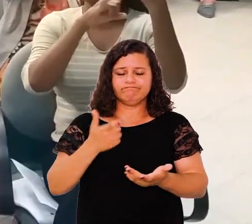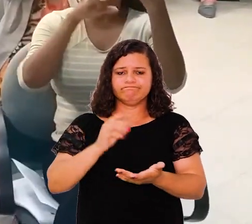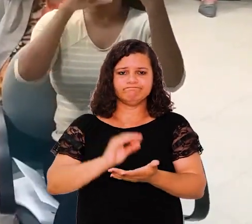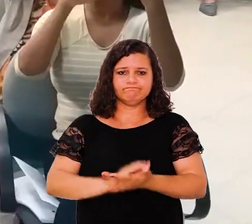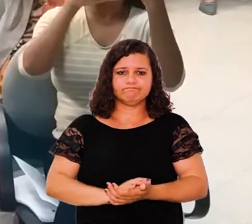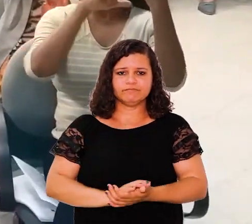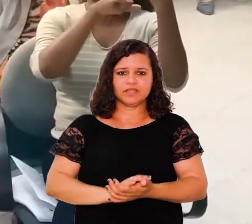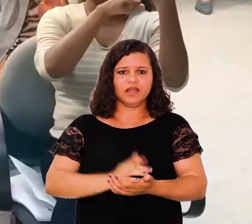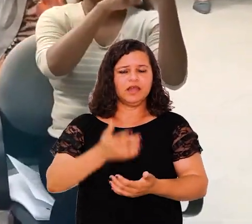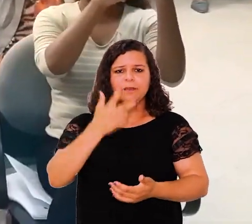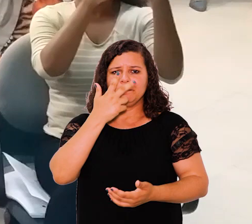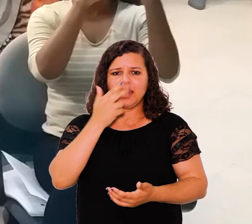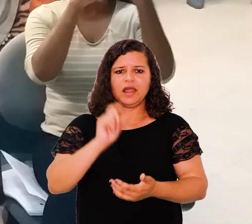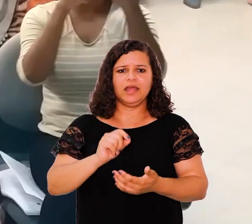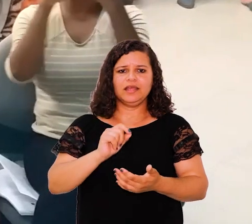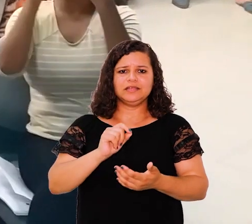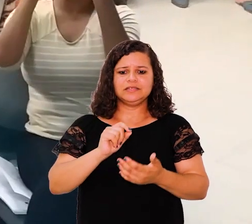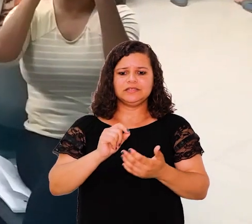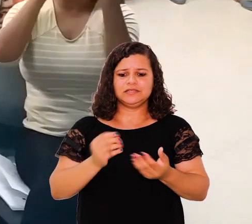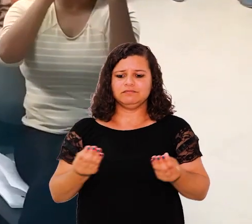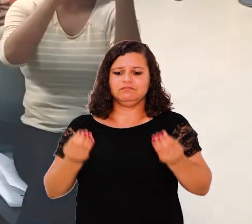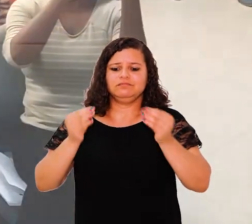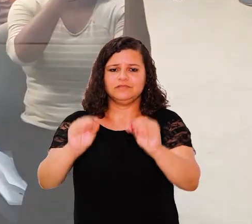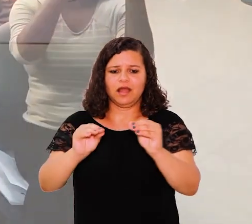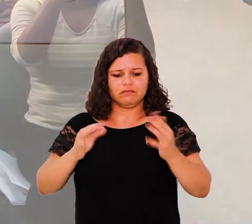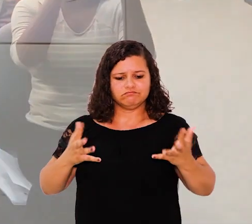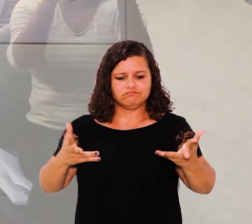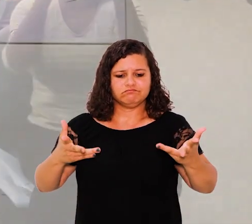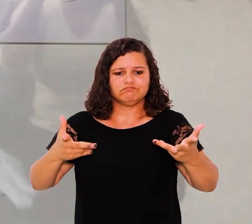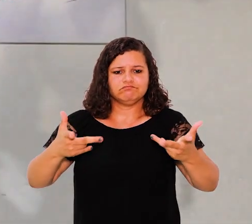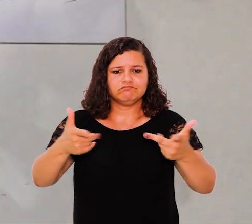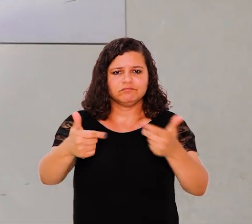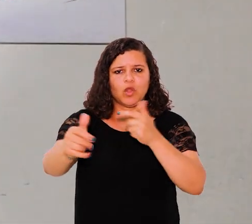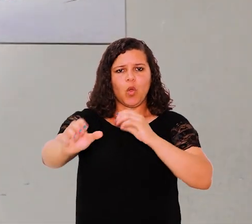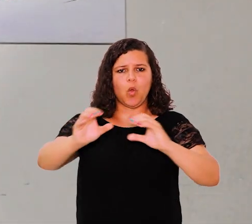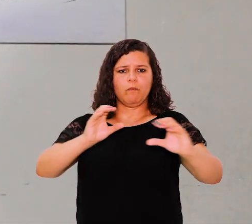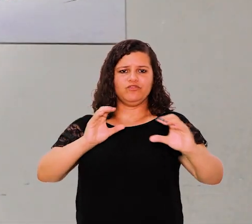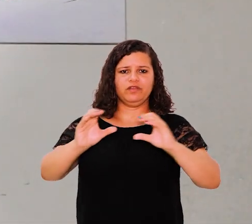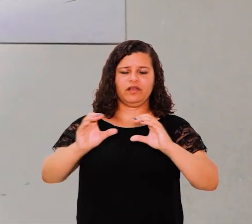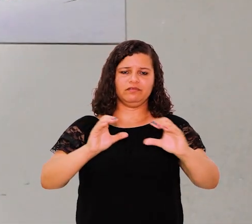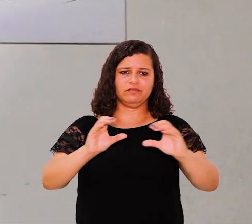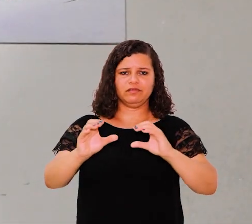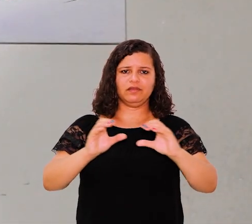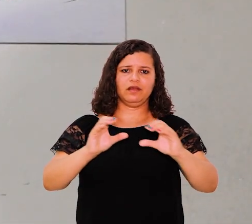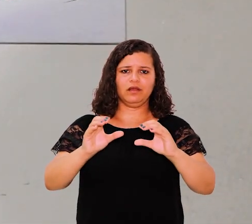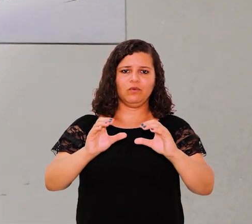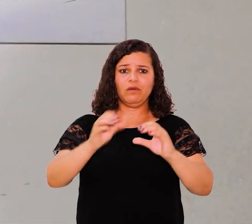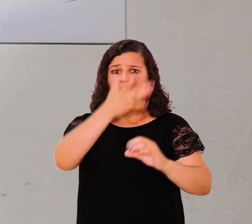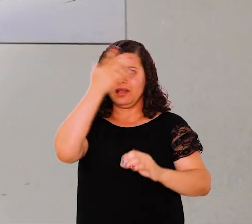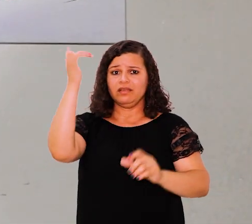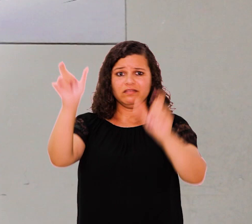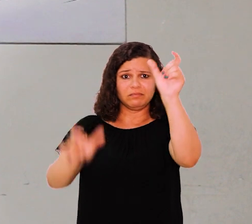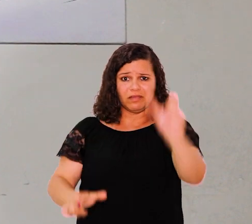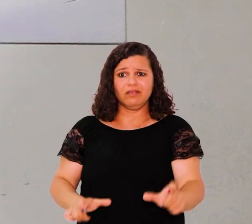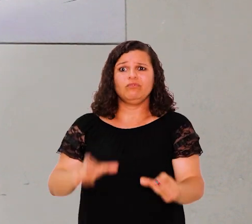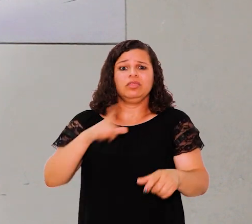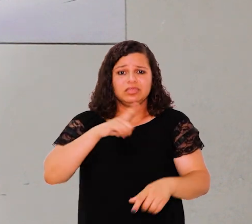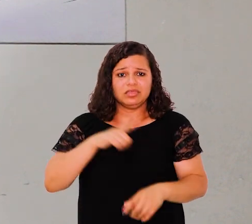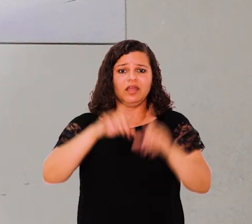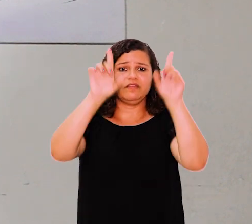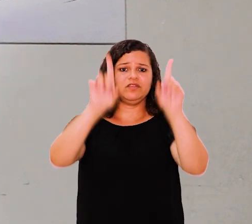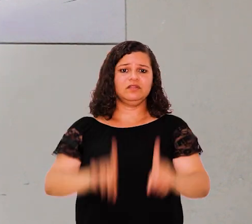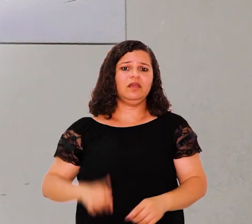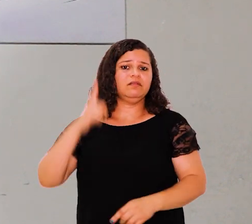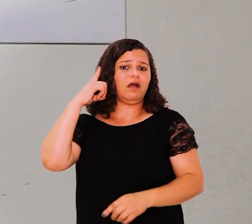está levando de maneira equalitária a comunicação para as pessoas que